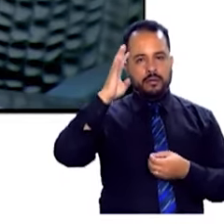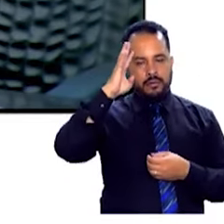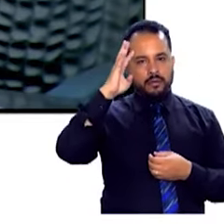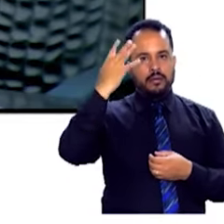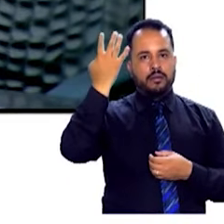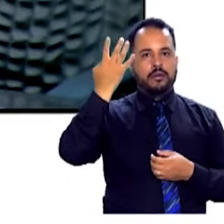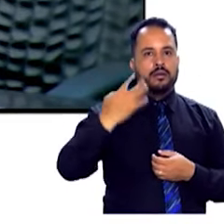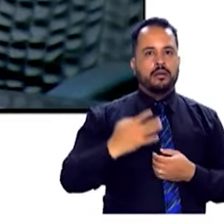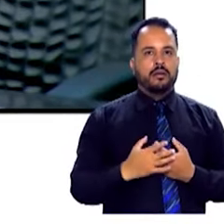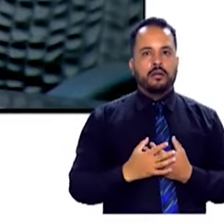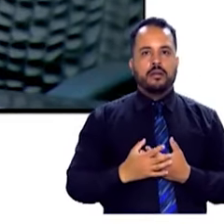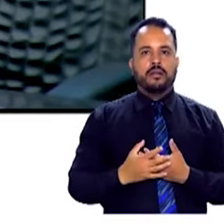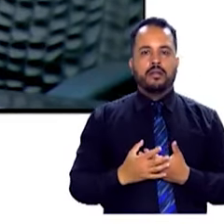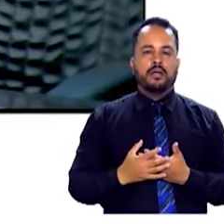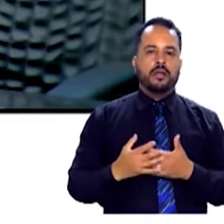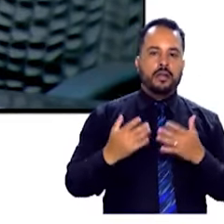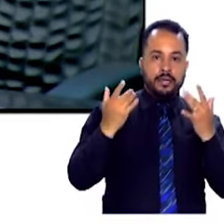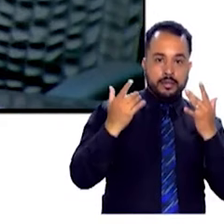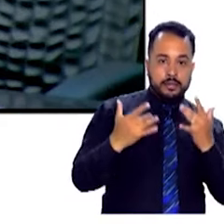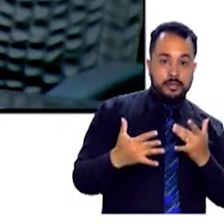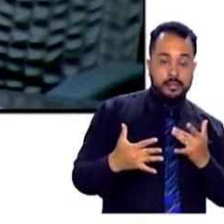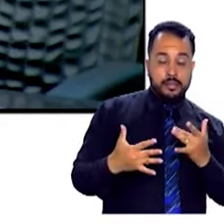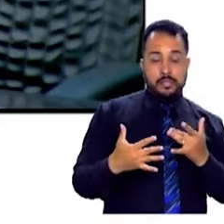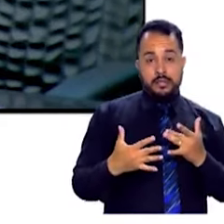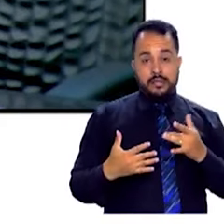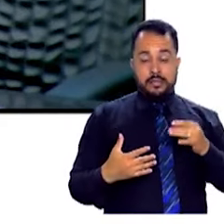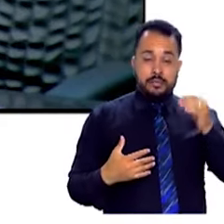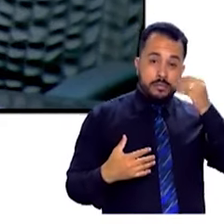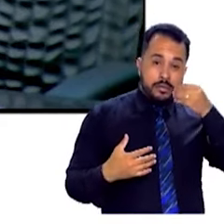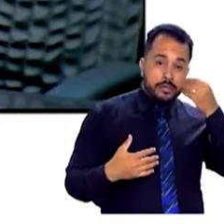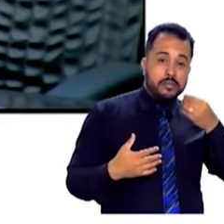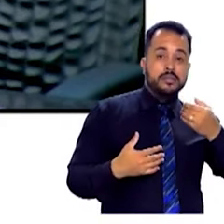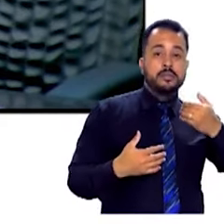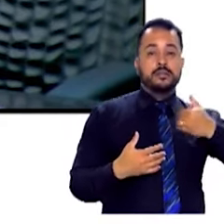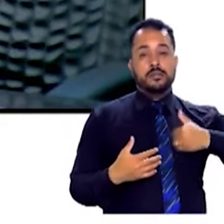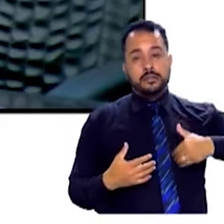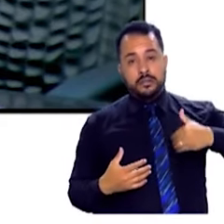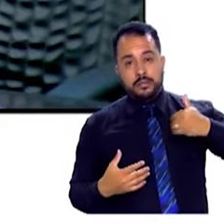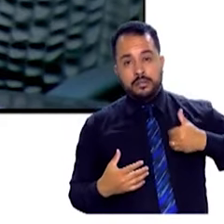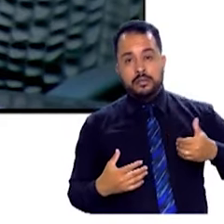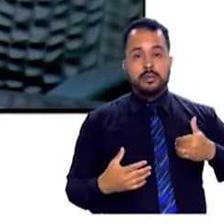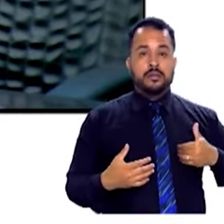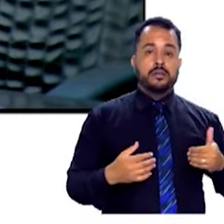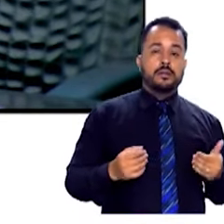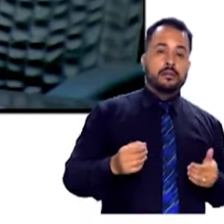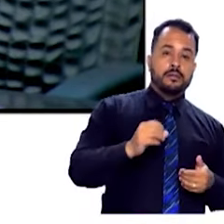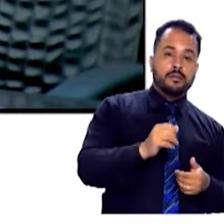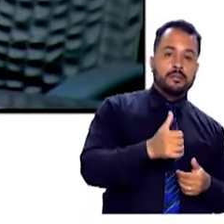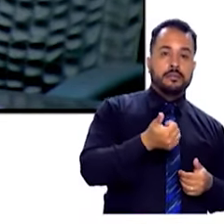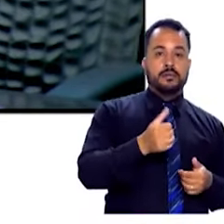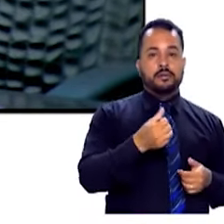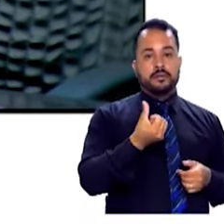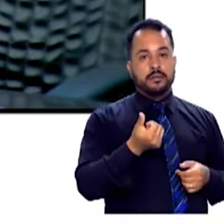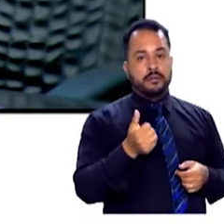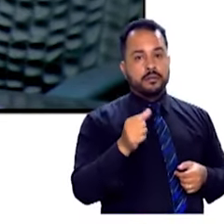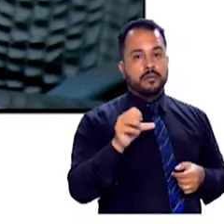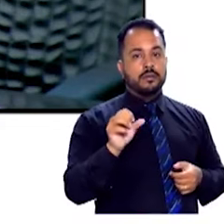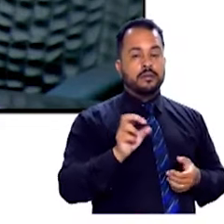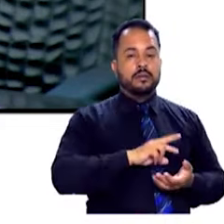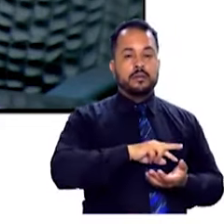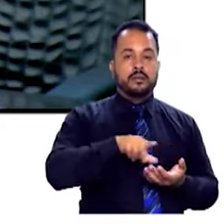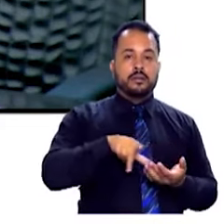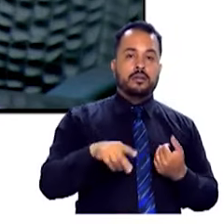experiência Argentina né de filtro de transcendência que foi iniciada em 1990 com essa disposição do artigo 280 do